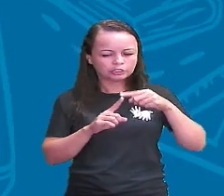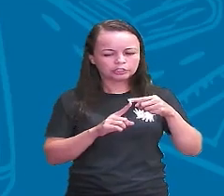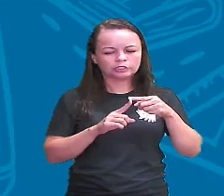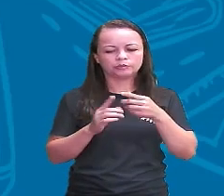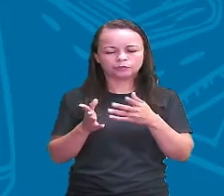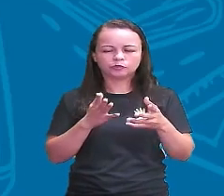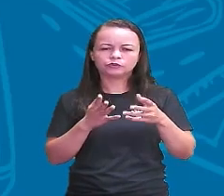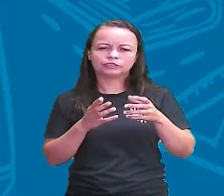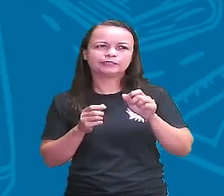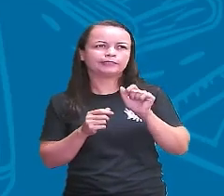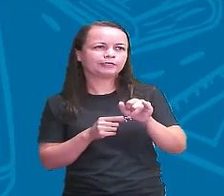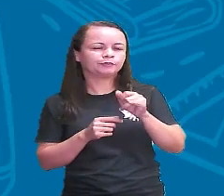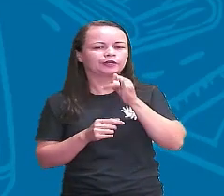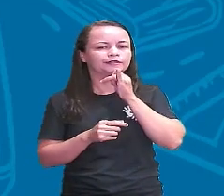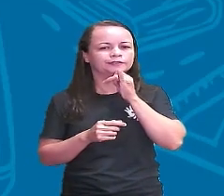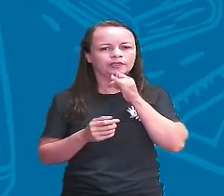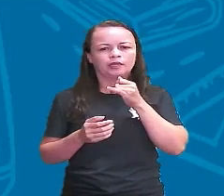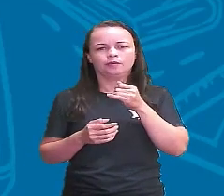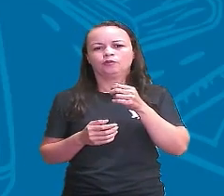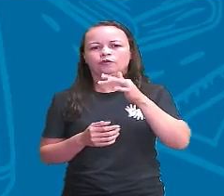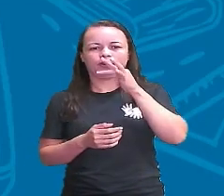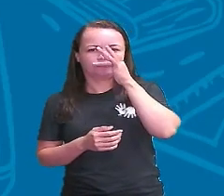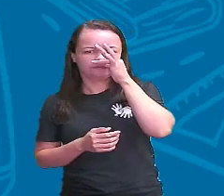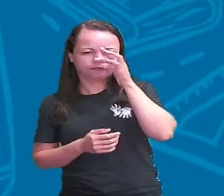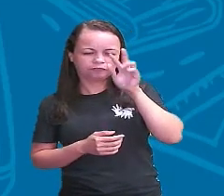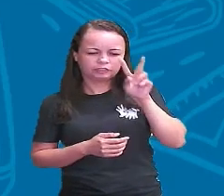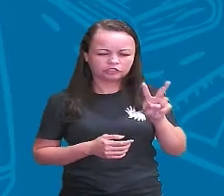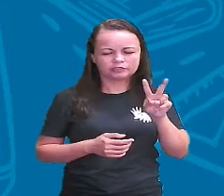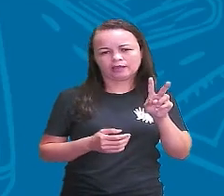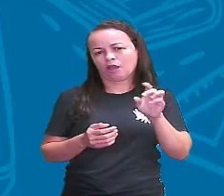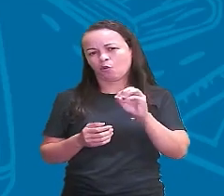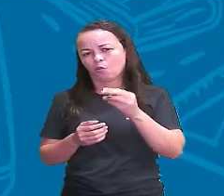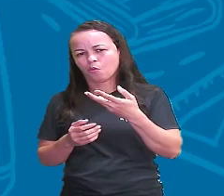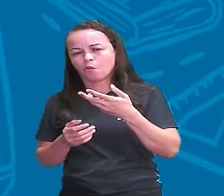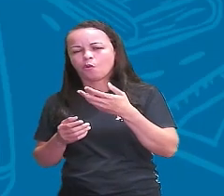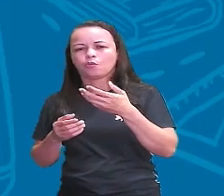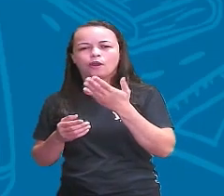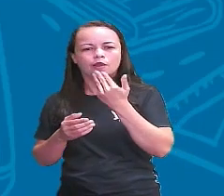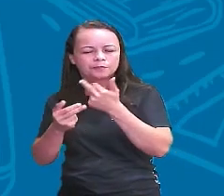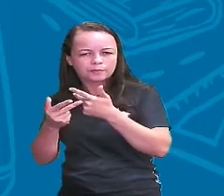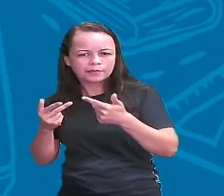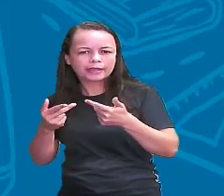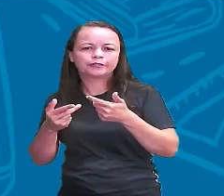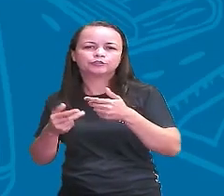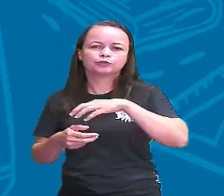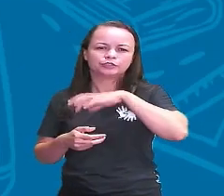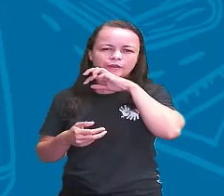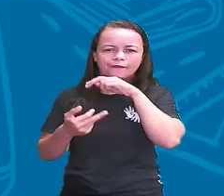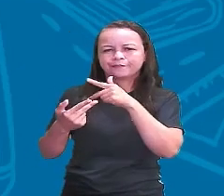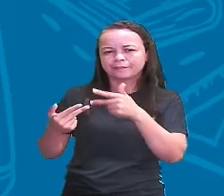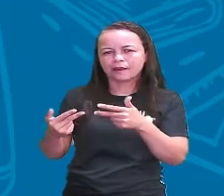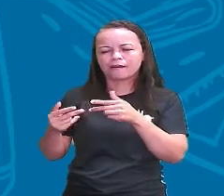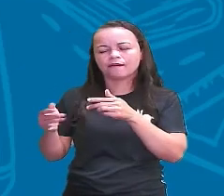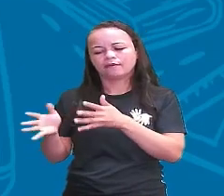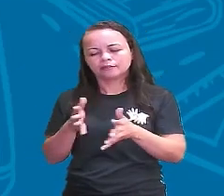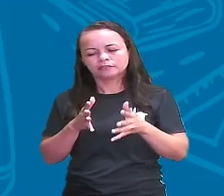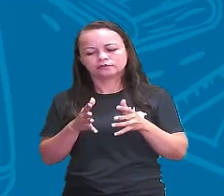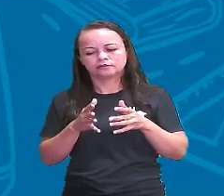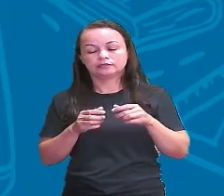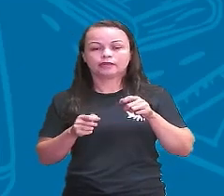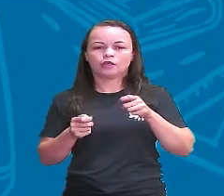origem vegetal ou se é um alimento de uma origem animal, a gente ter esse equilíbrio, a gente ter uma